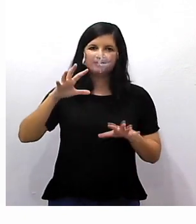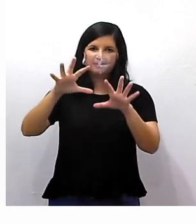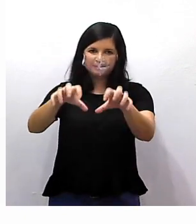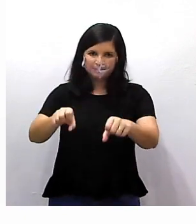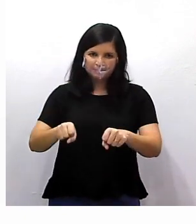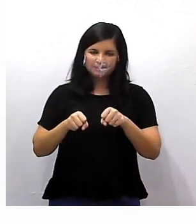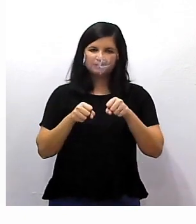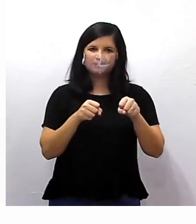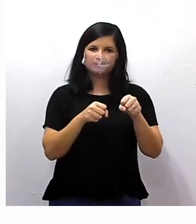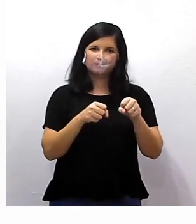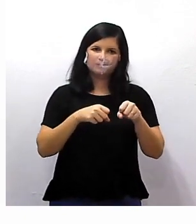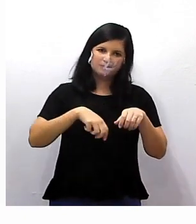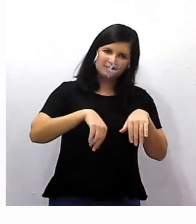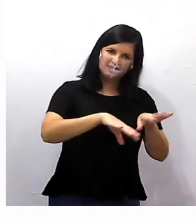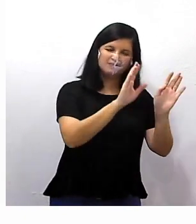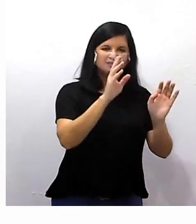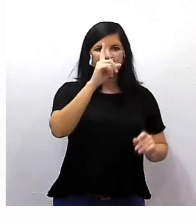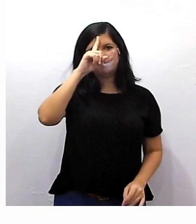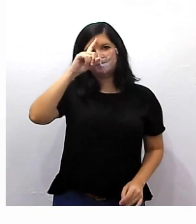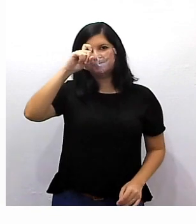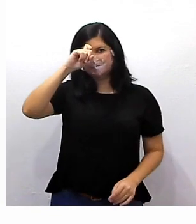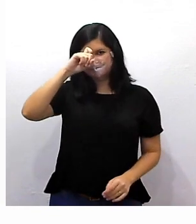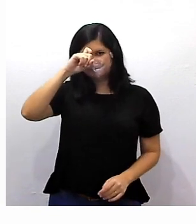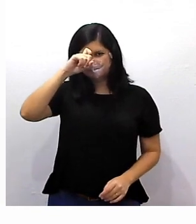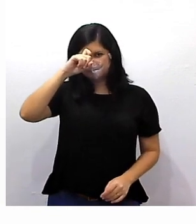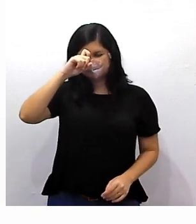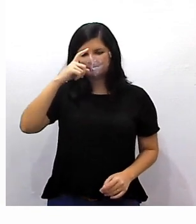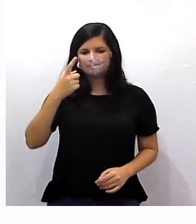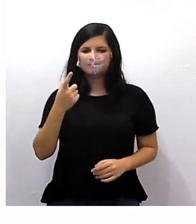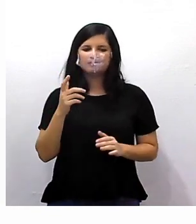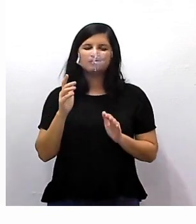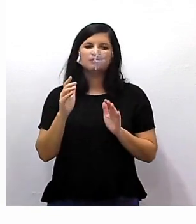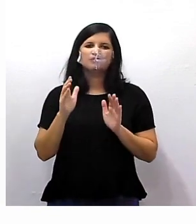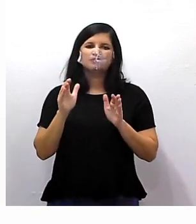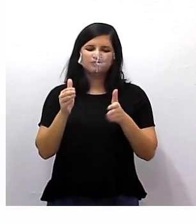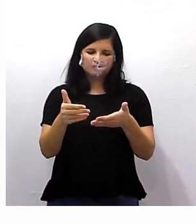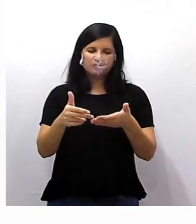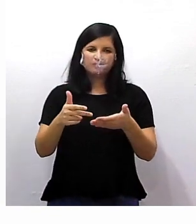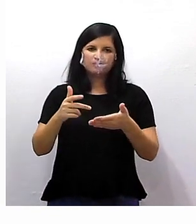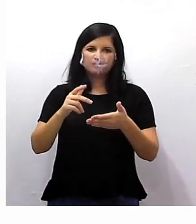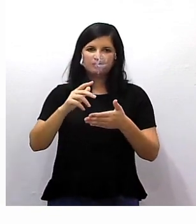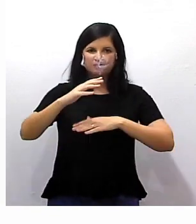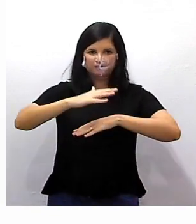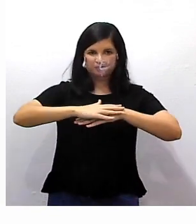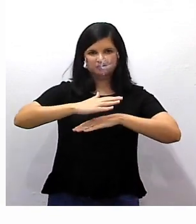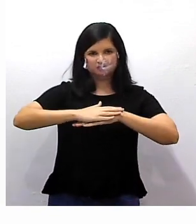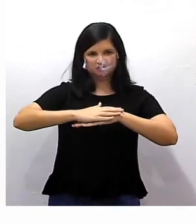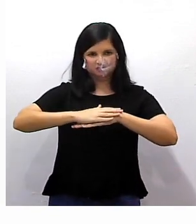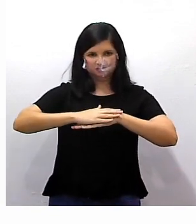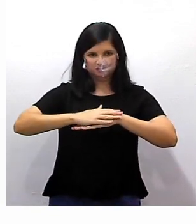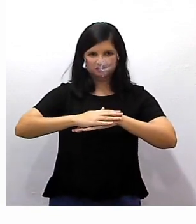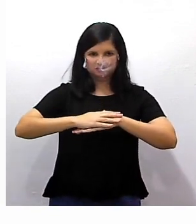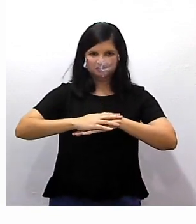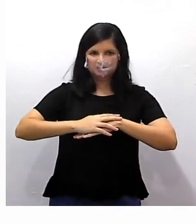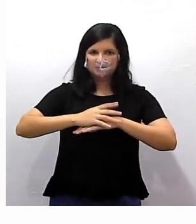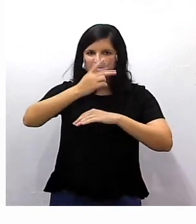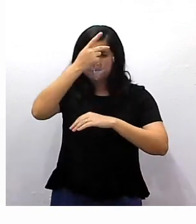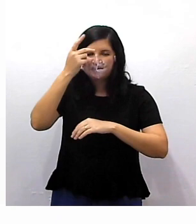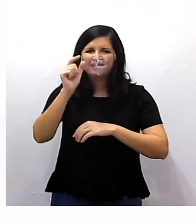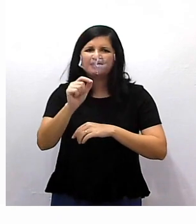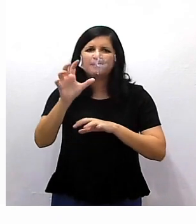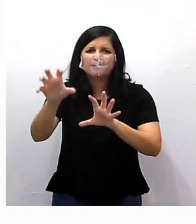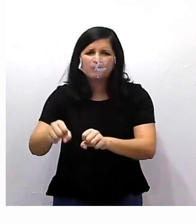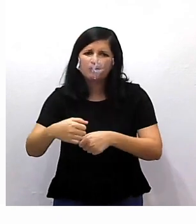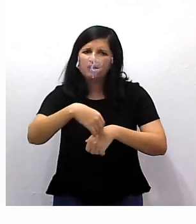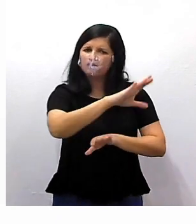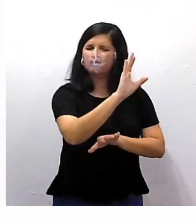levadas ao hospital. Observe aí que eu tô dando ênfase na ação que foi realizada e não em quem realizou. Até porque eu não sei quem levou as pessoas